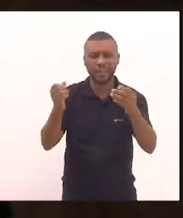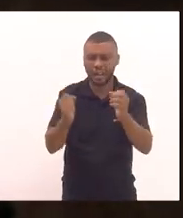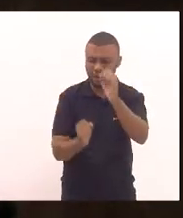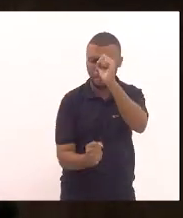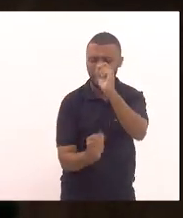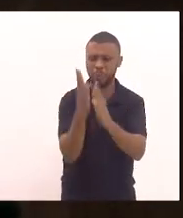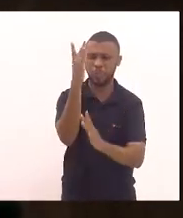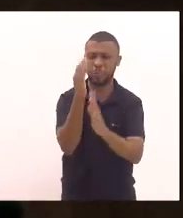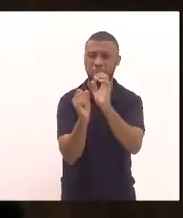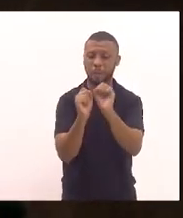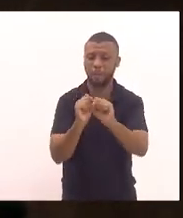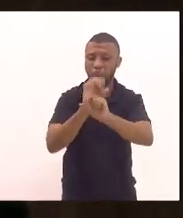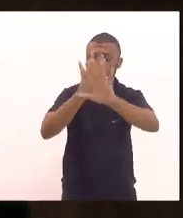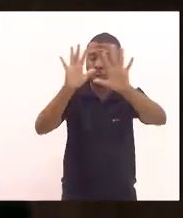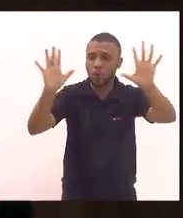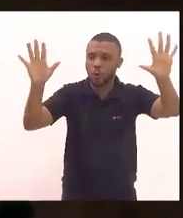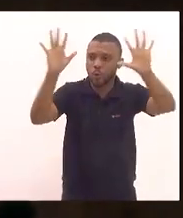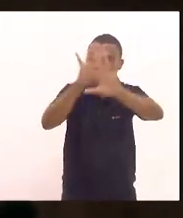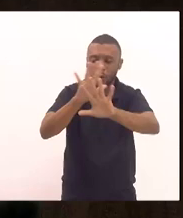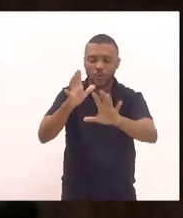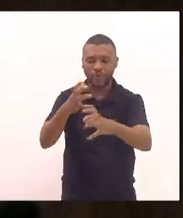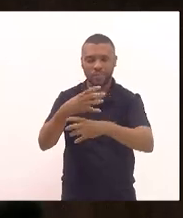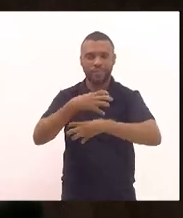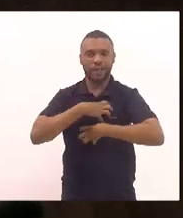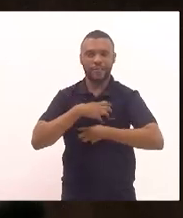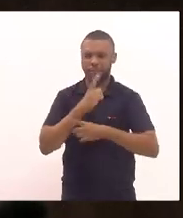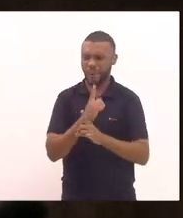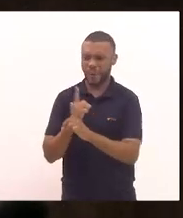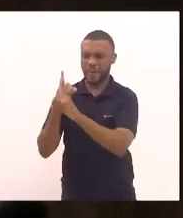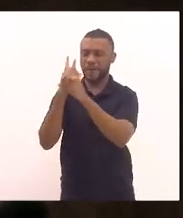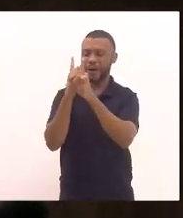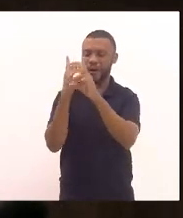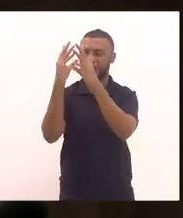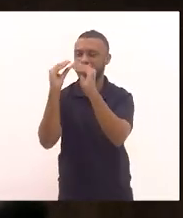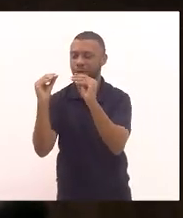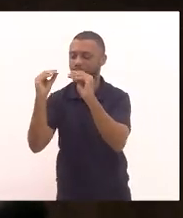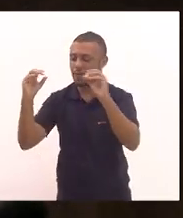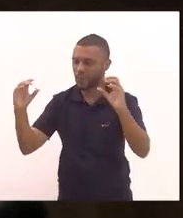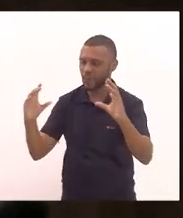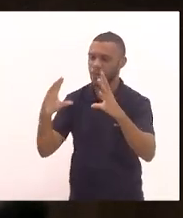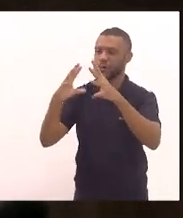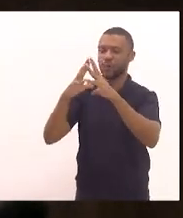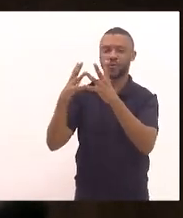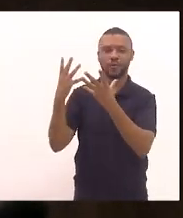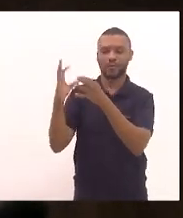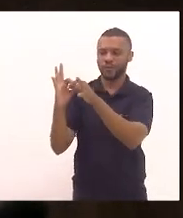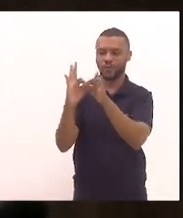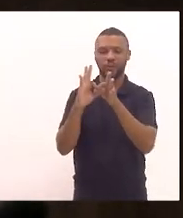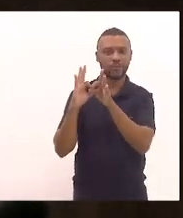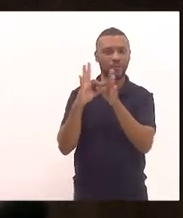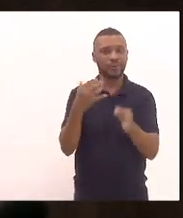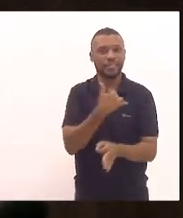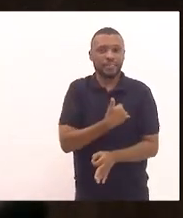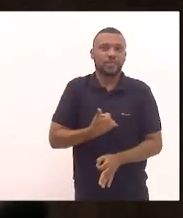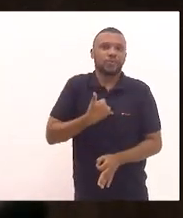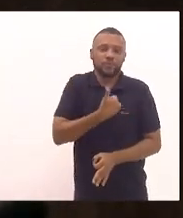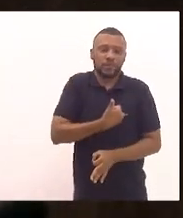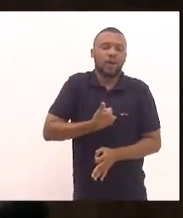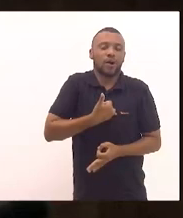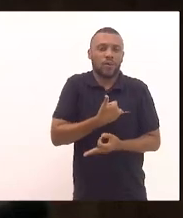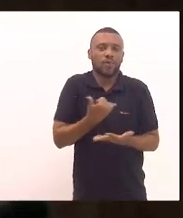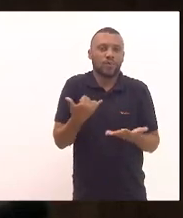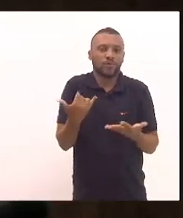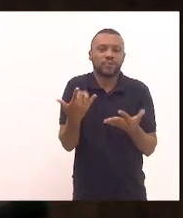fogueiras, encontro de sentimentos perdidos. É São João, é São João. Inocência